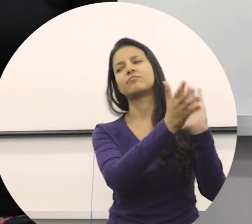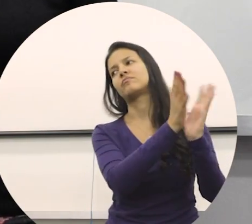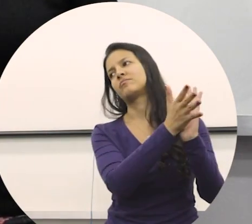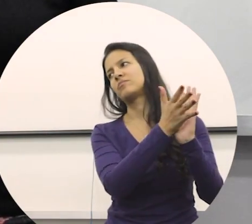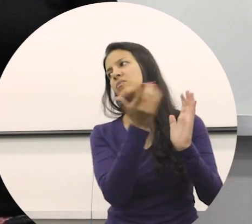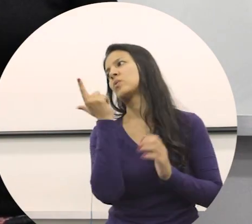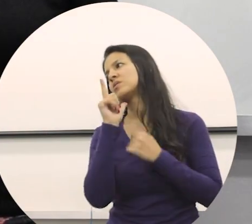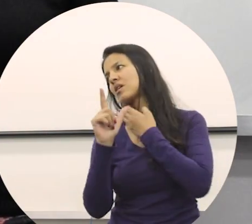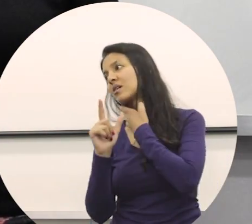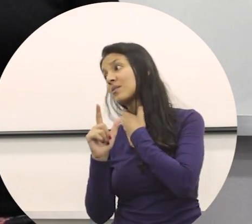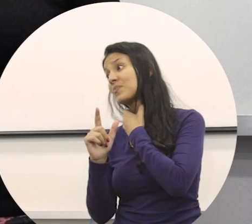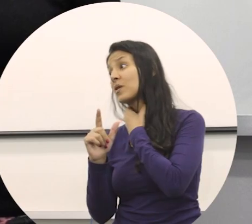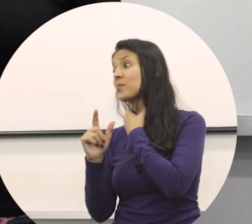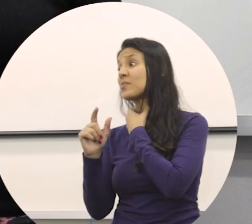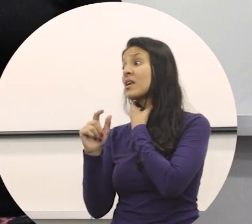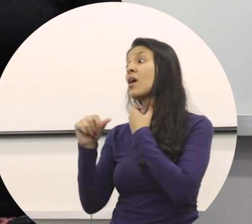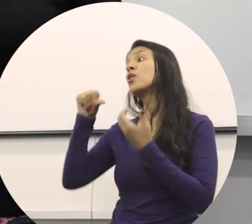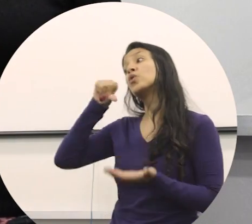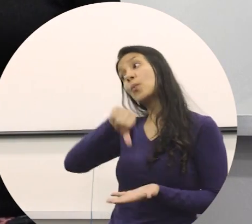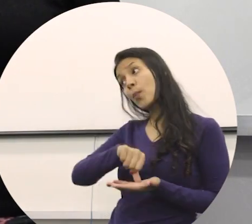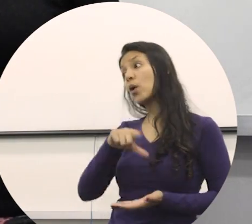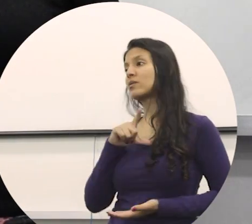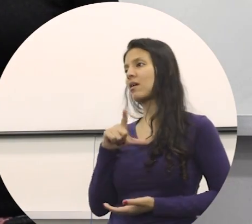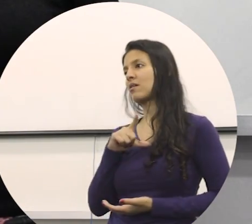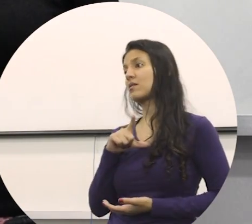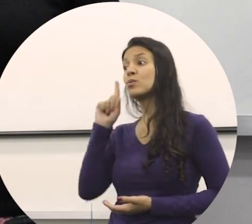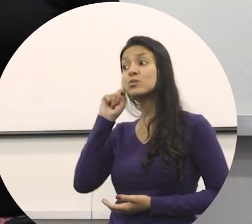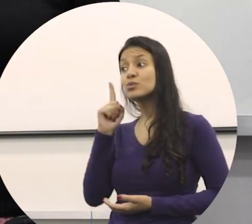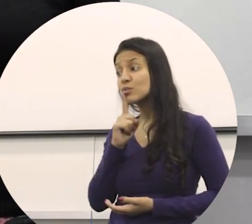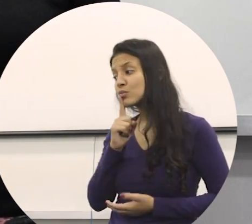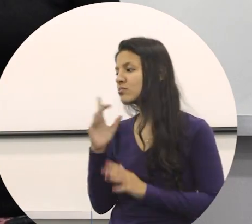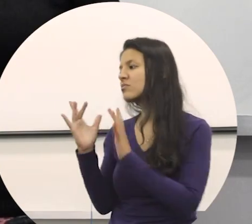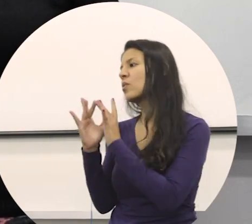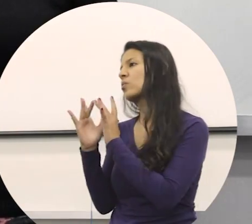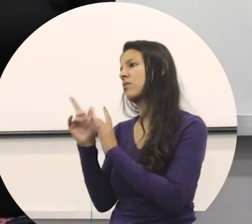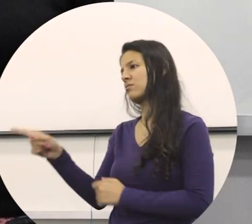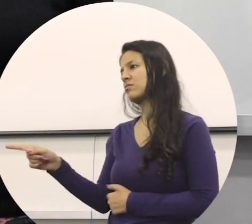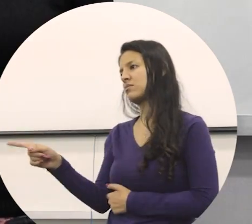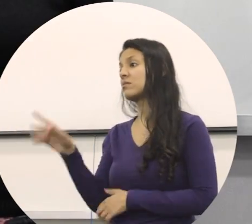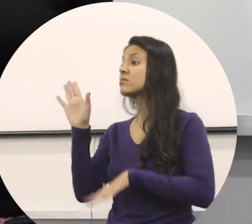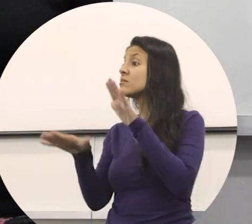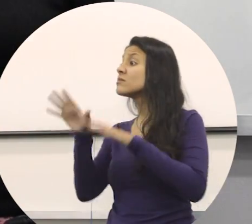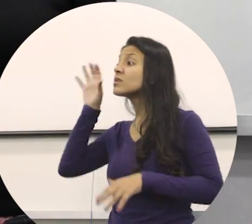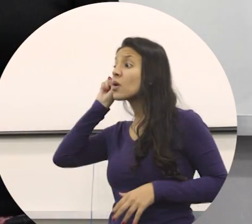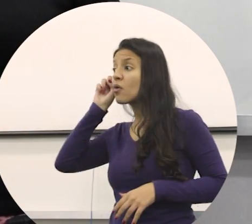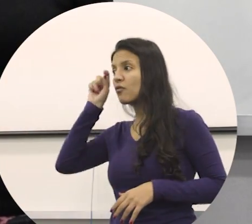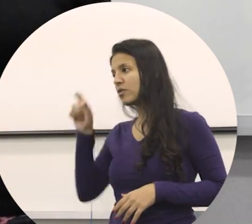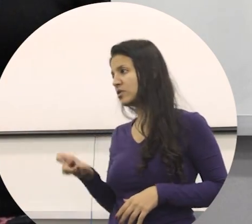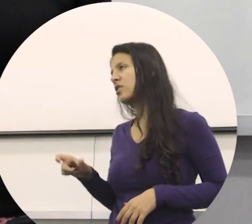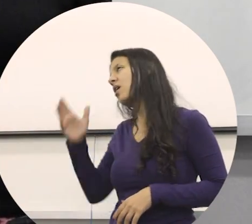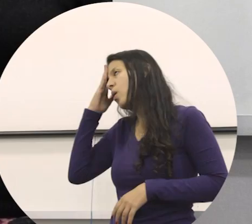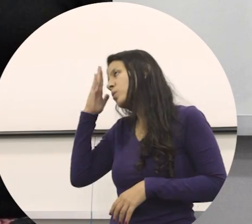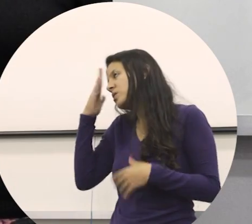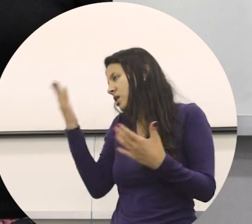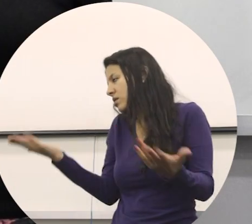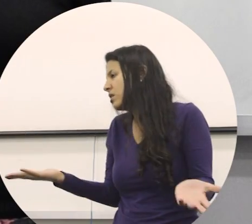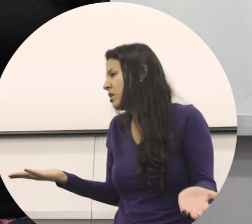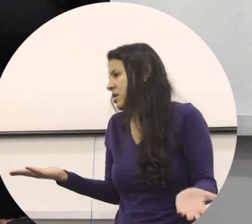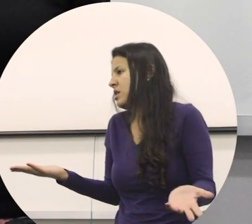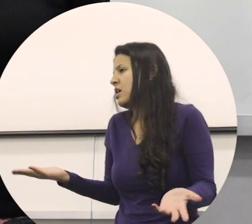no polo, né? O surdo tem contato com isso. Às vezes, o ouvinte, eu sei que nem